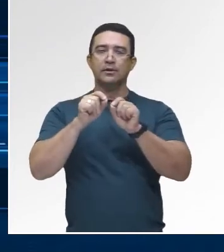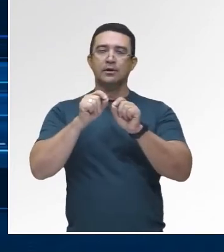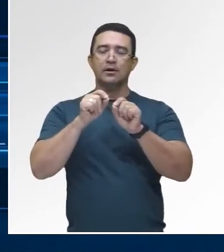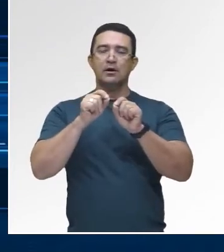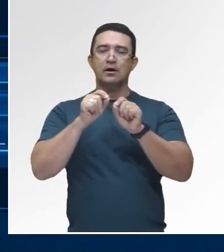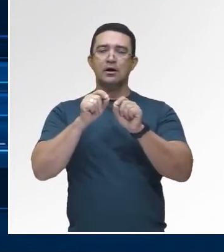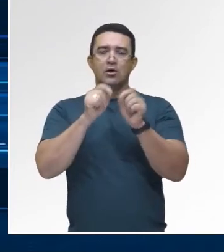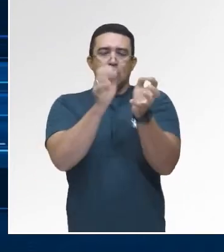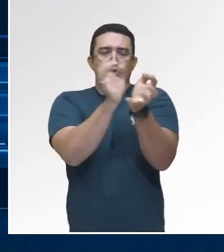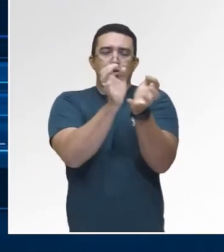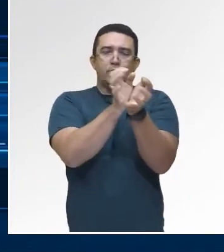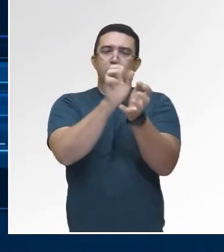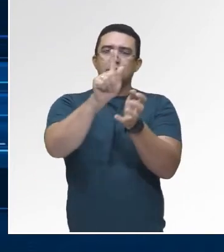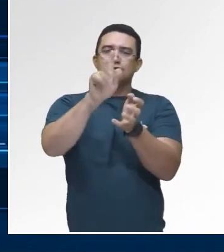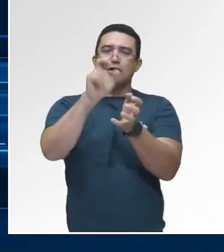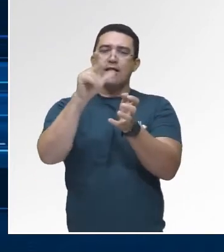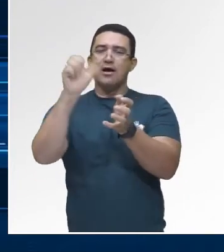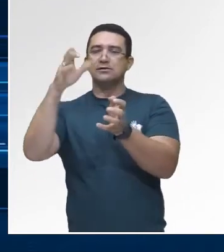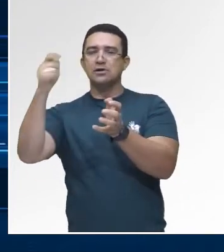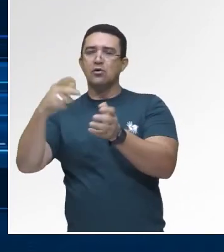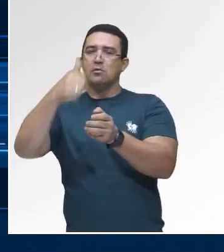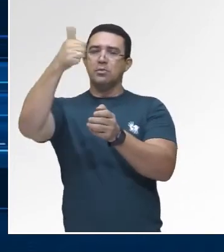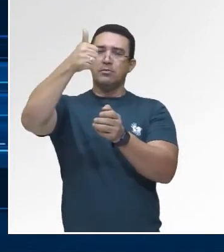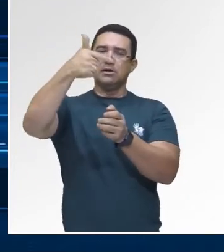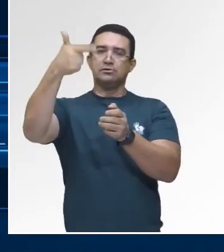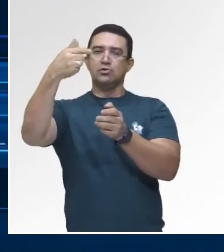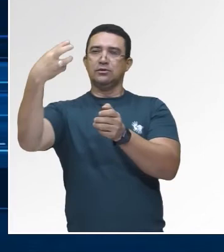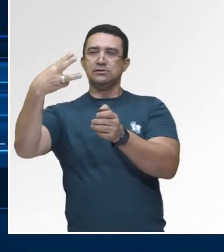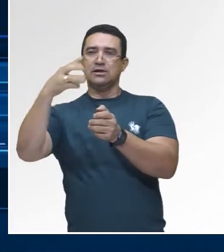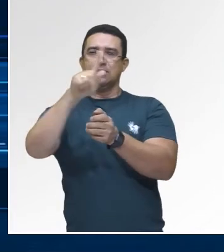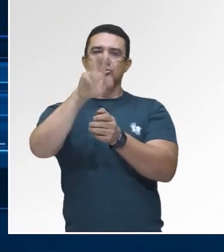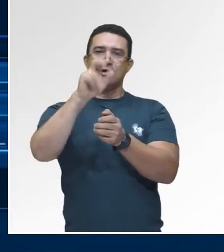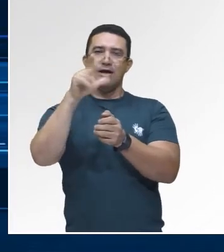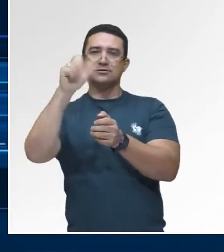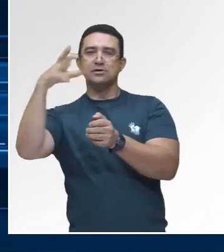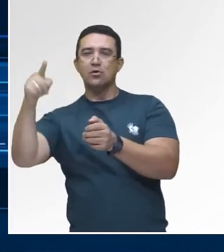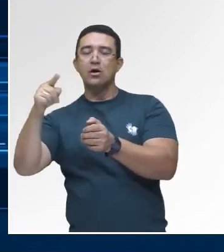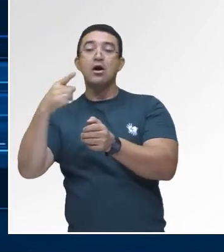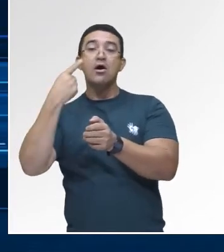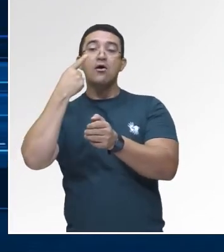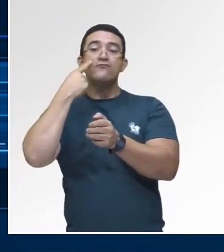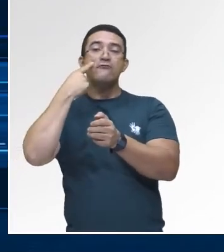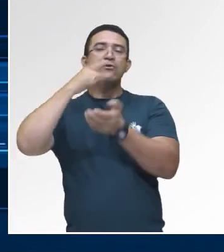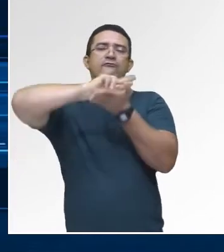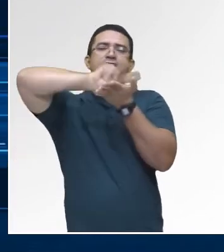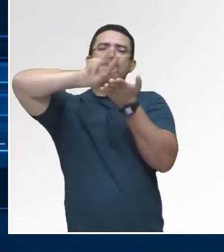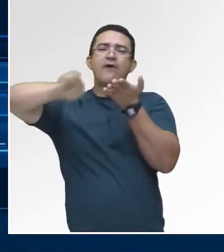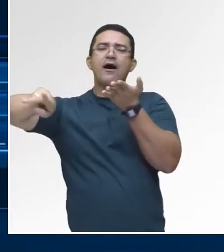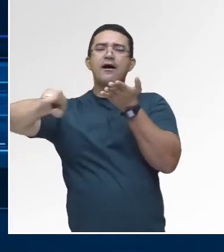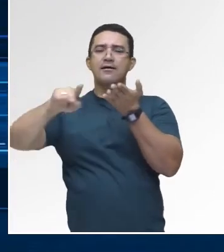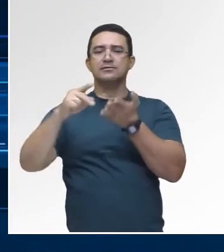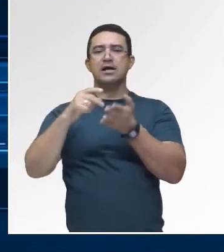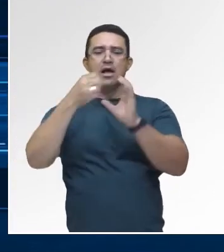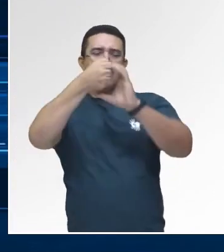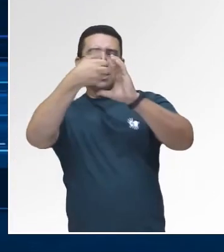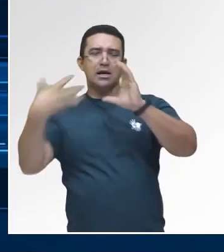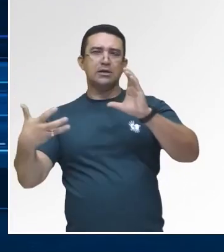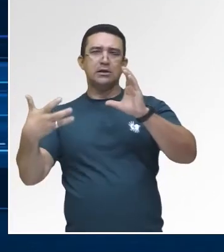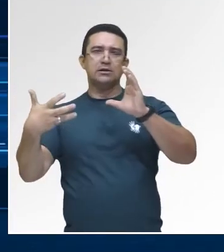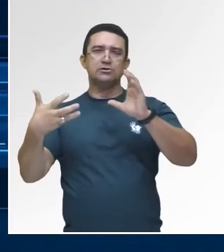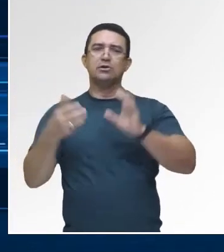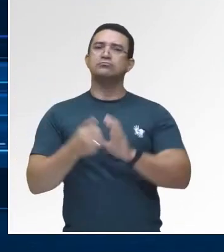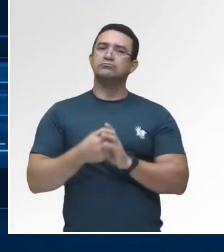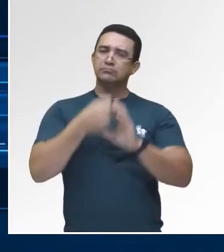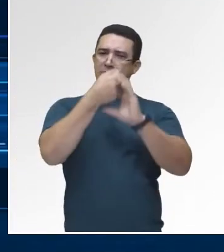romântica brasileira, a primeira, a segunda e a terceira, vocês vão ver já diversas características, né? Vai ter características de